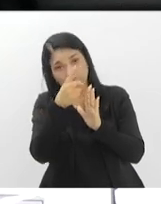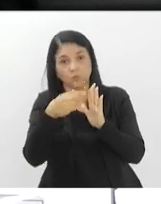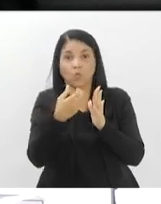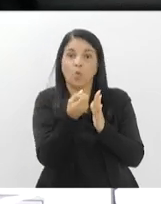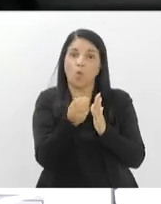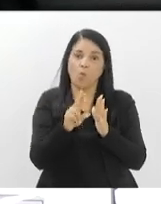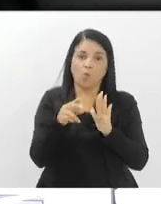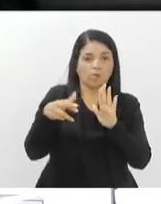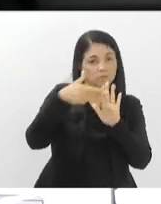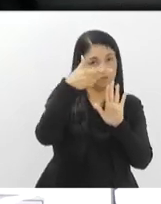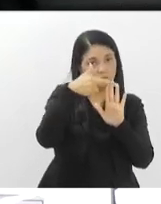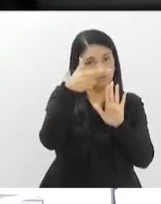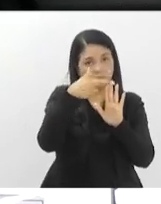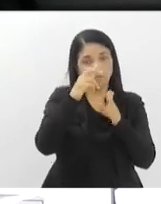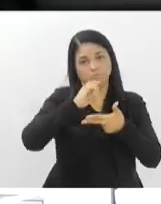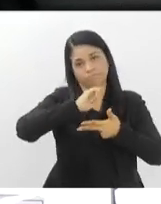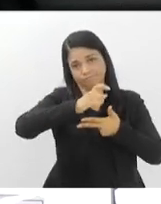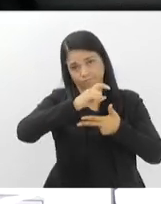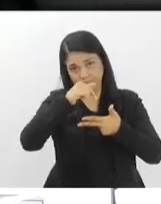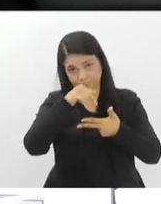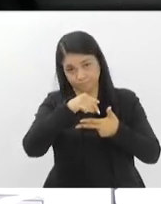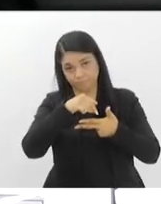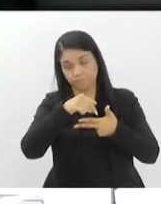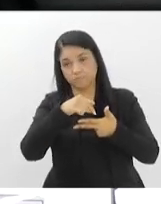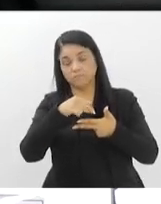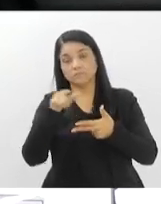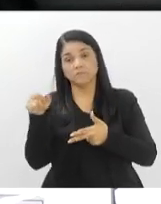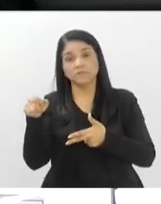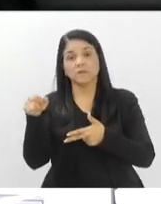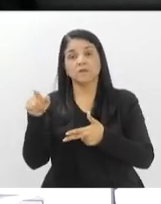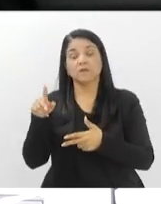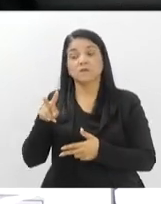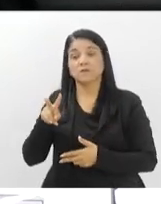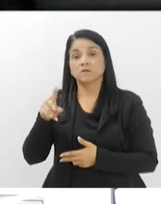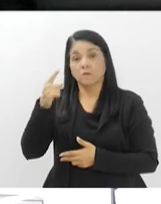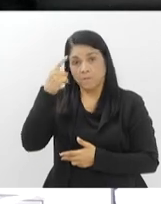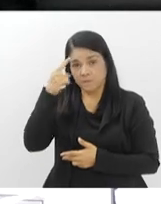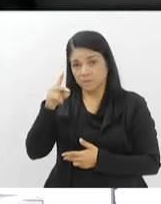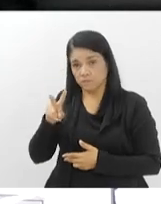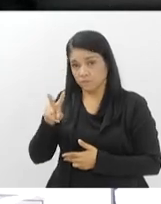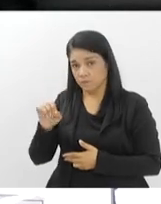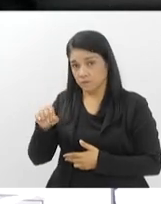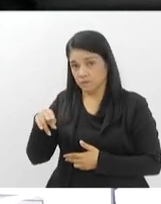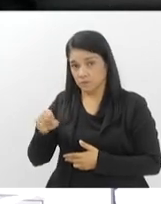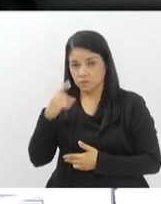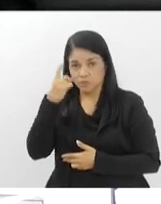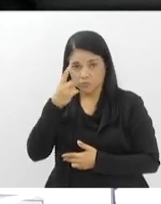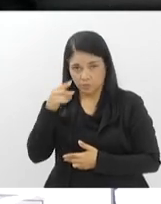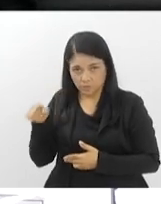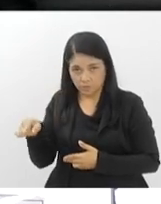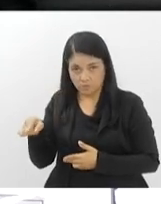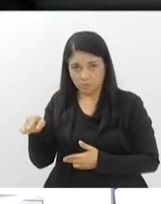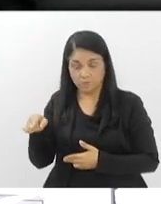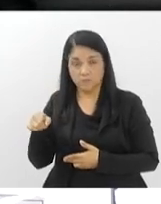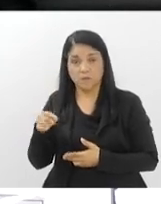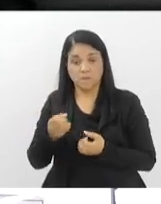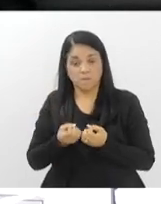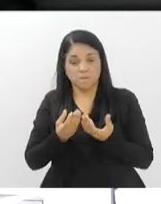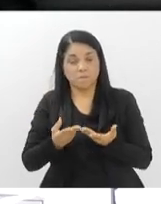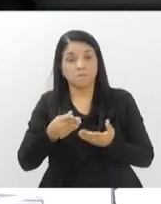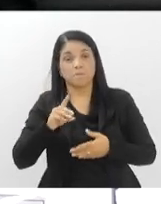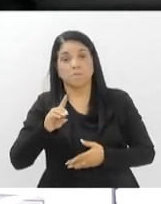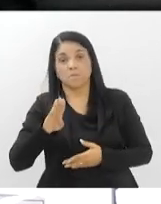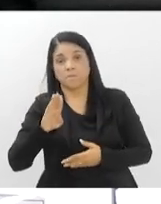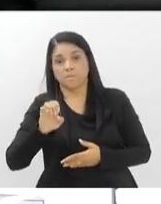dizer, na linha do deputado Cozolino, em se tratando de benefício por